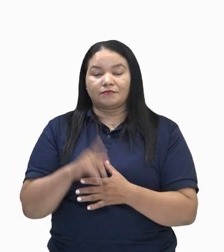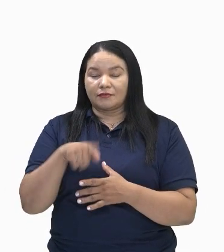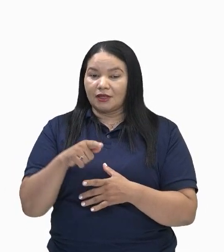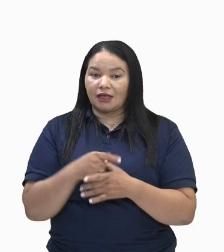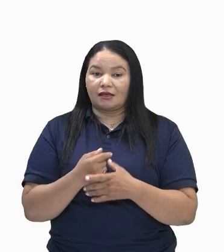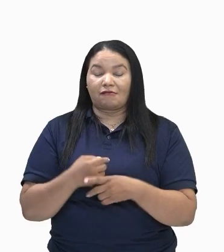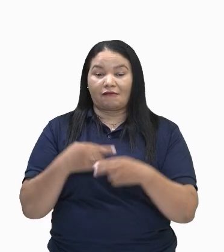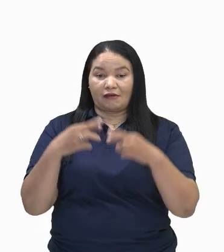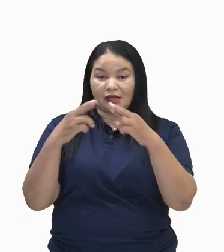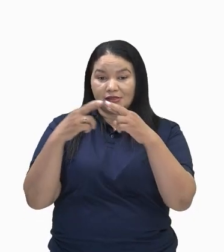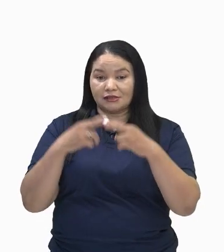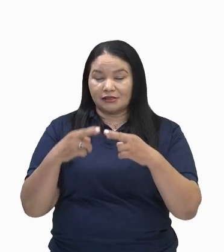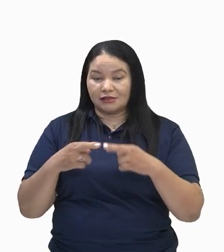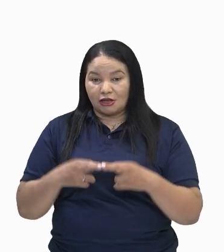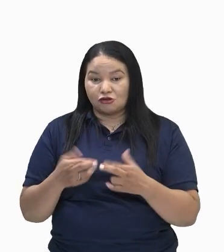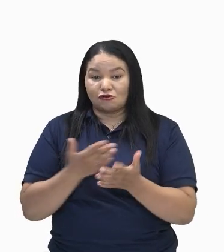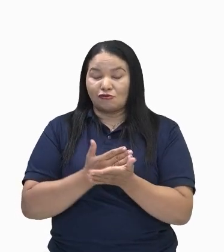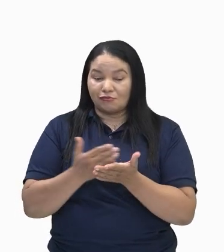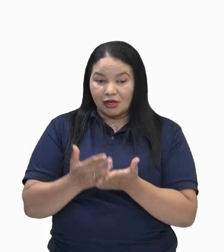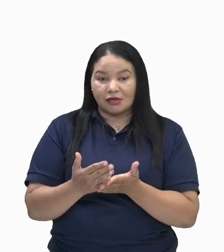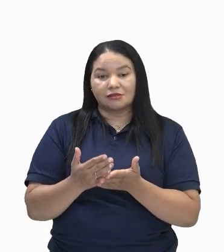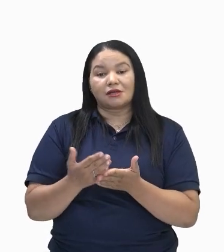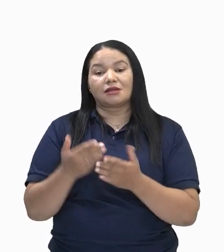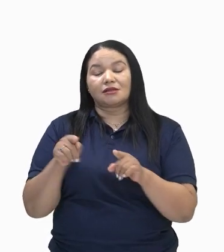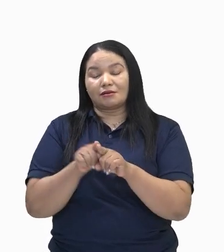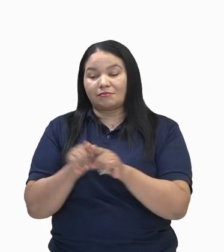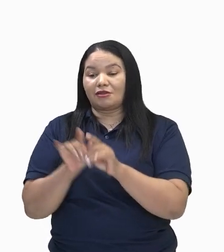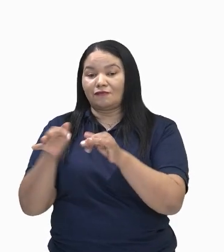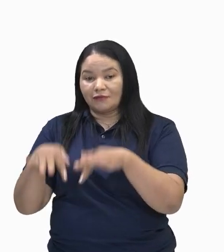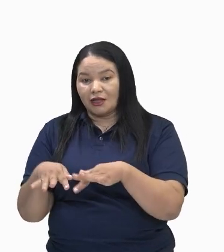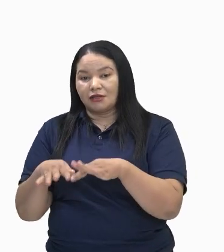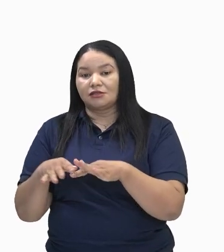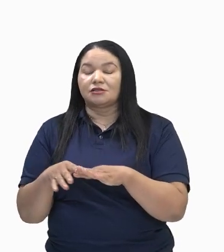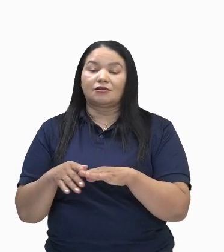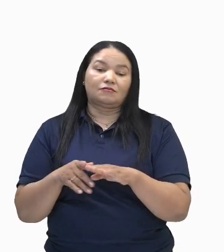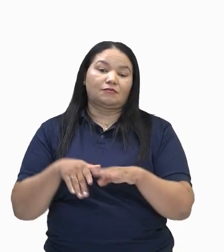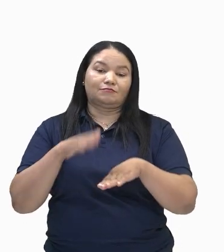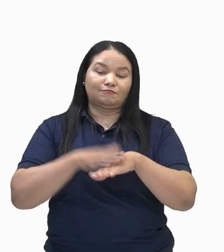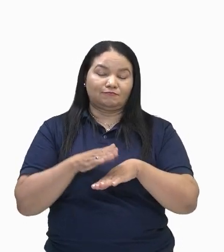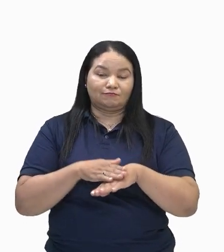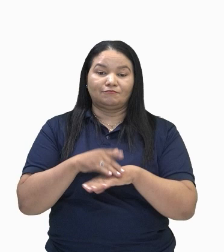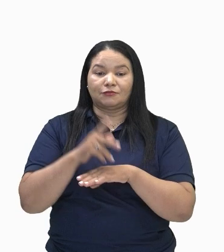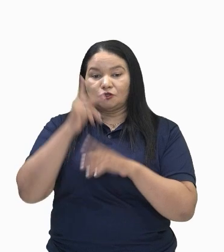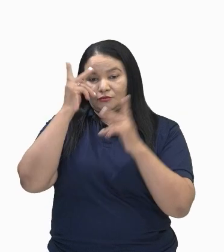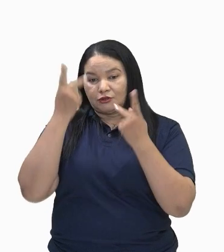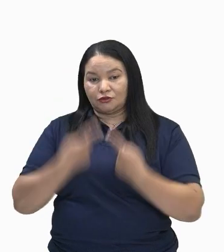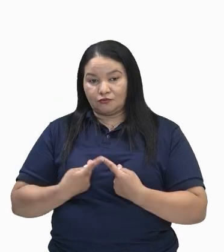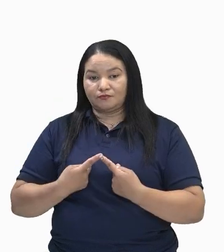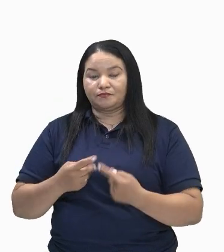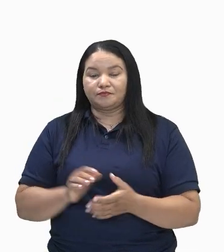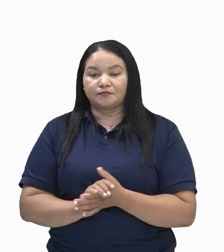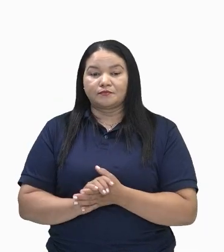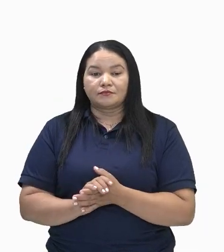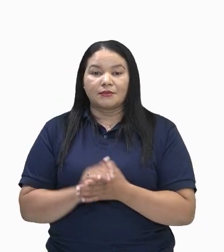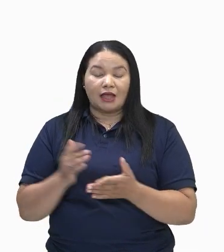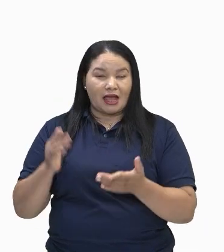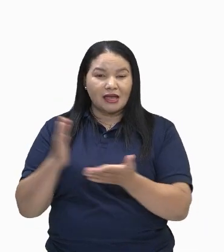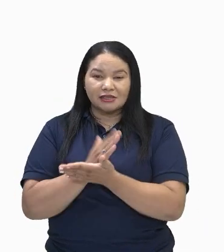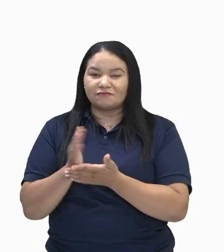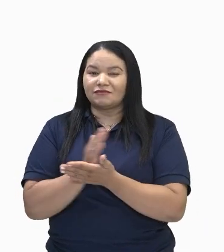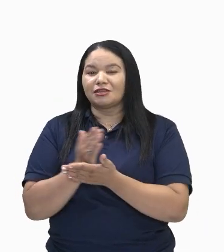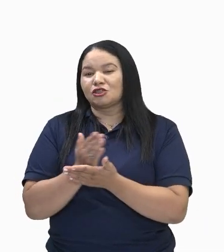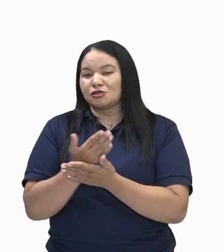reciclagem começa e acaba com você. Nem sempre é assim, a mensagem vem escrita com todas as letras. Às vezes é preciso que